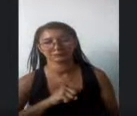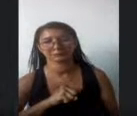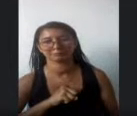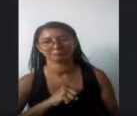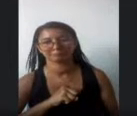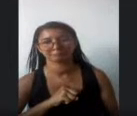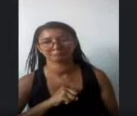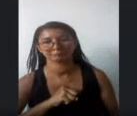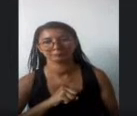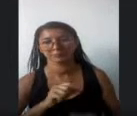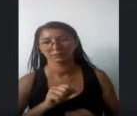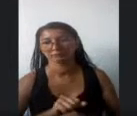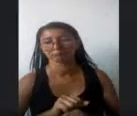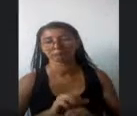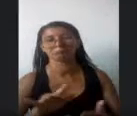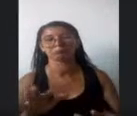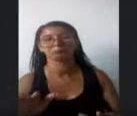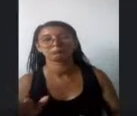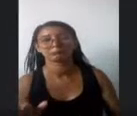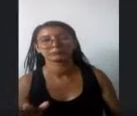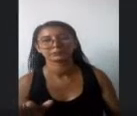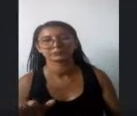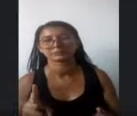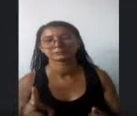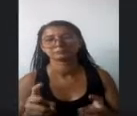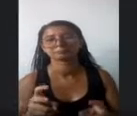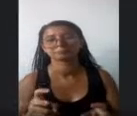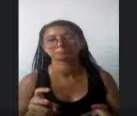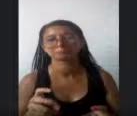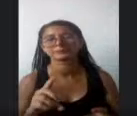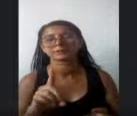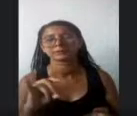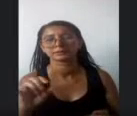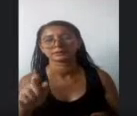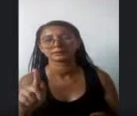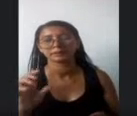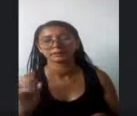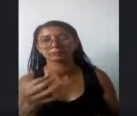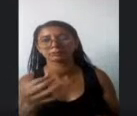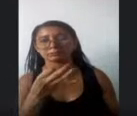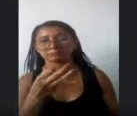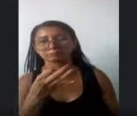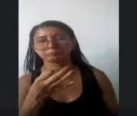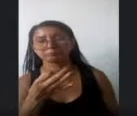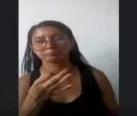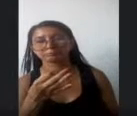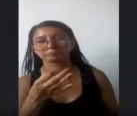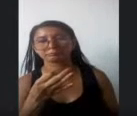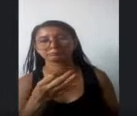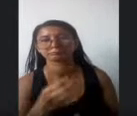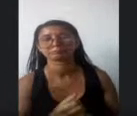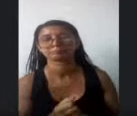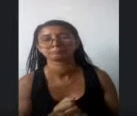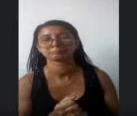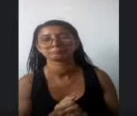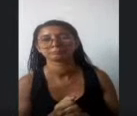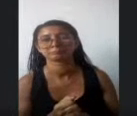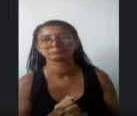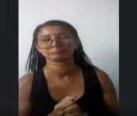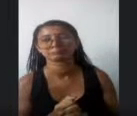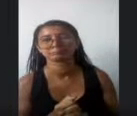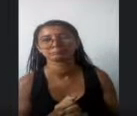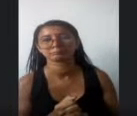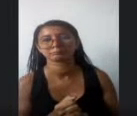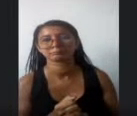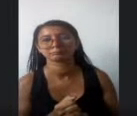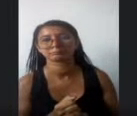E nós estamos, como o Diego bem falou, eu queria enfatizar o que o Diego falou no chat do YouTube, que justamente essa